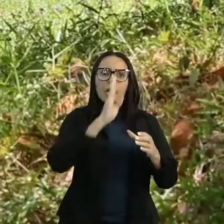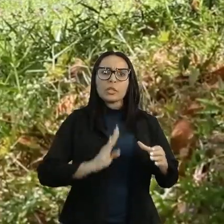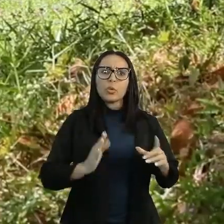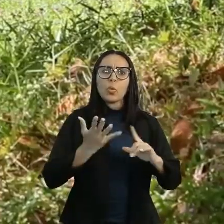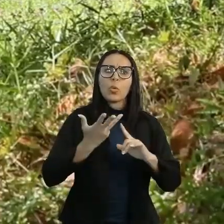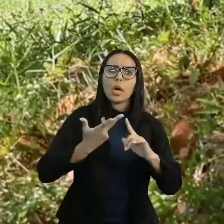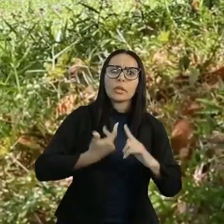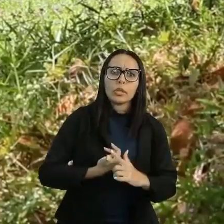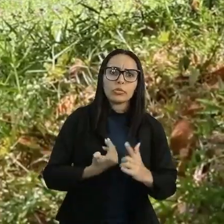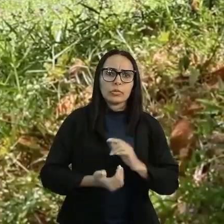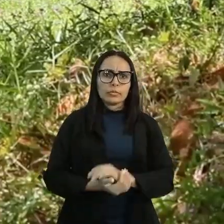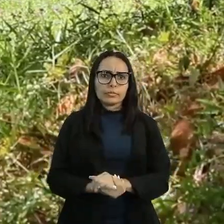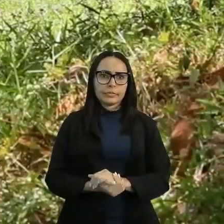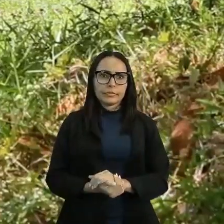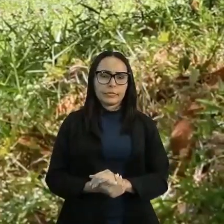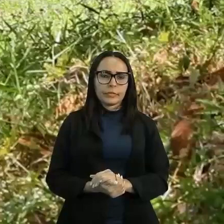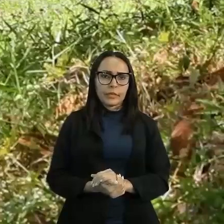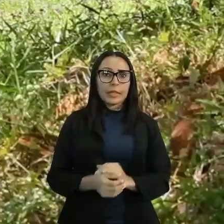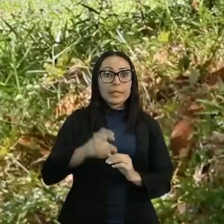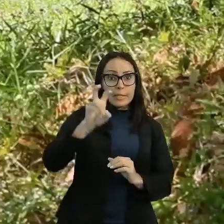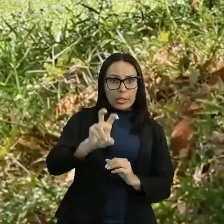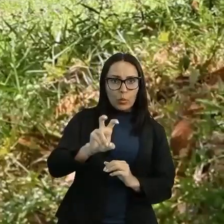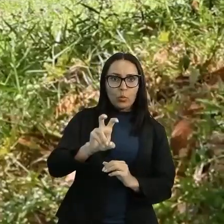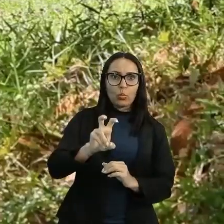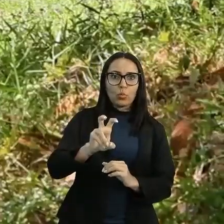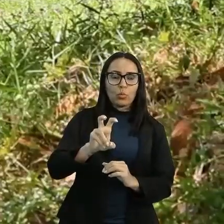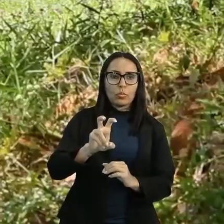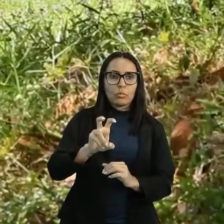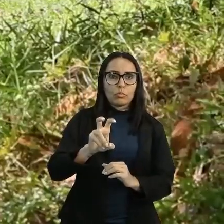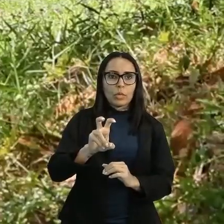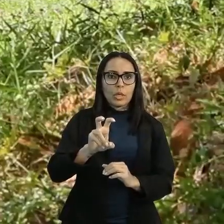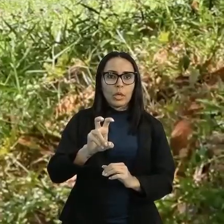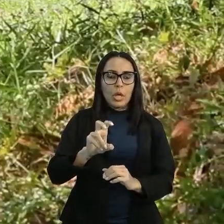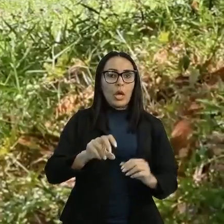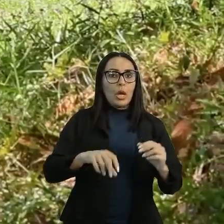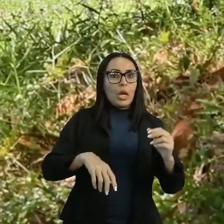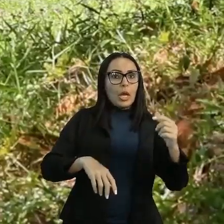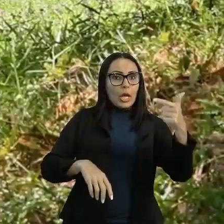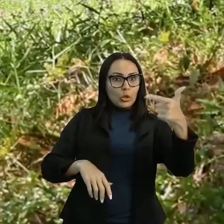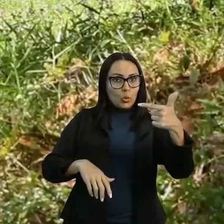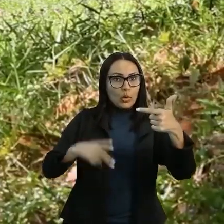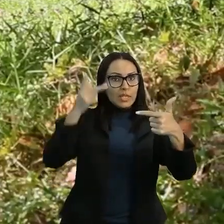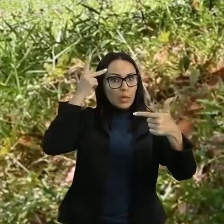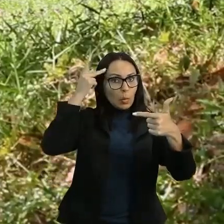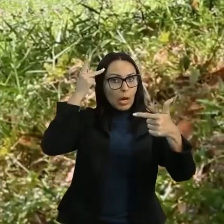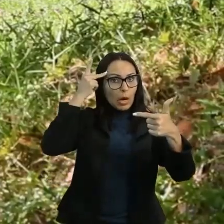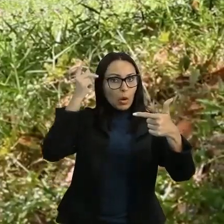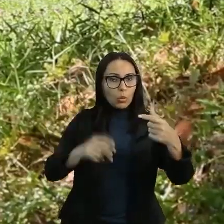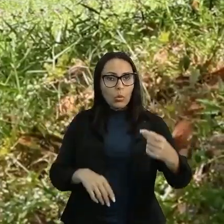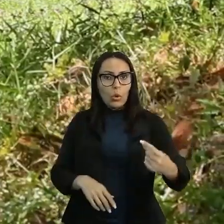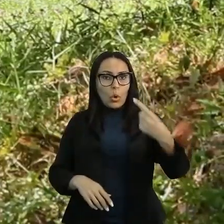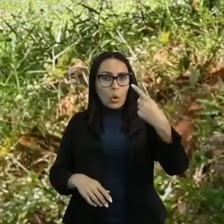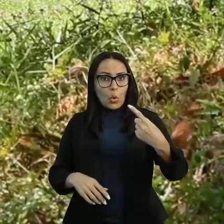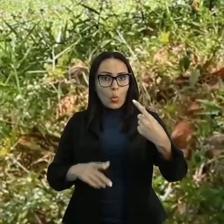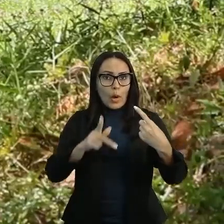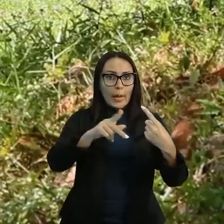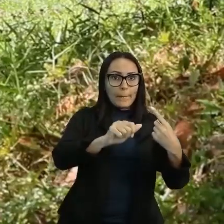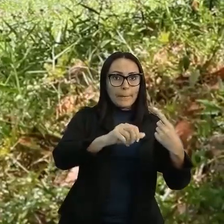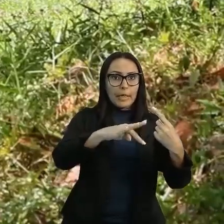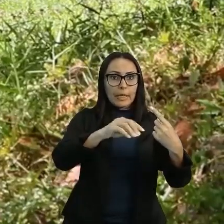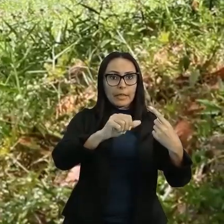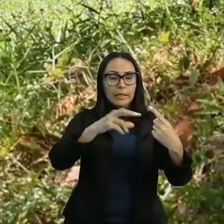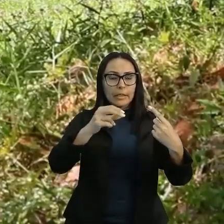já constituiu um patrimônio, seus filhos já estão encaminhados e você com a sua companheira passaram uma vida desde o brahmacharya, aquele